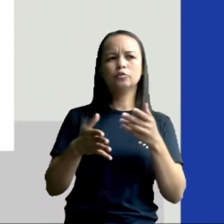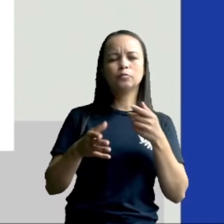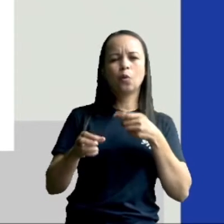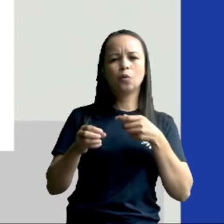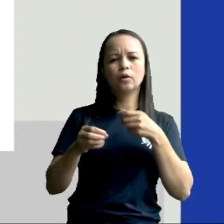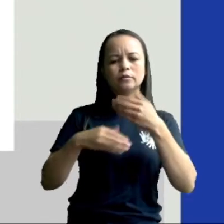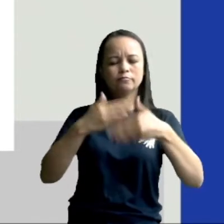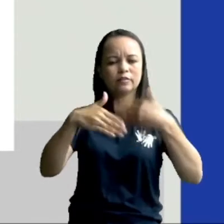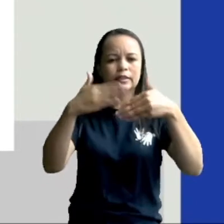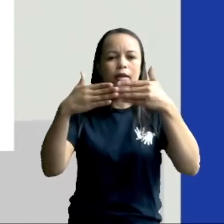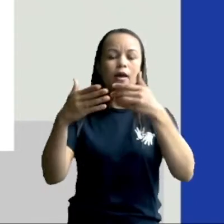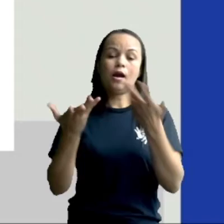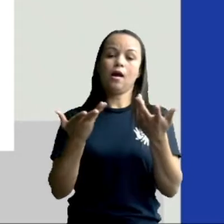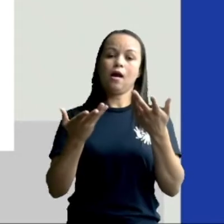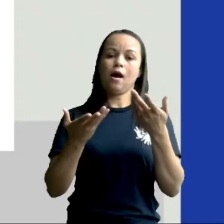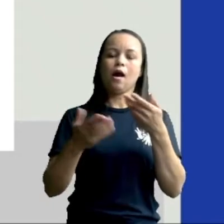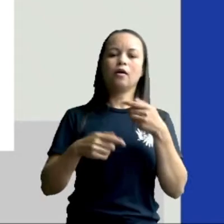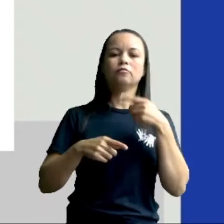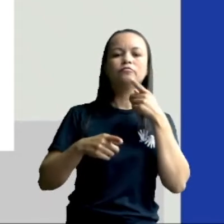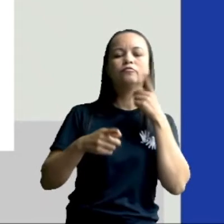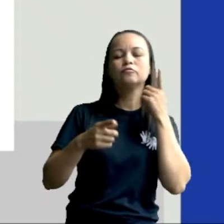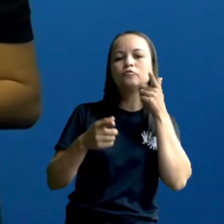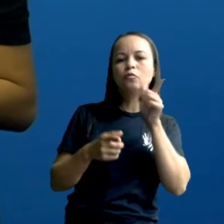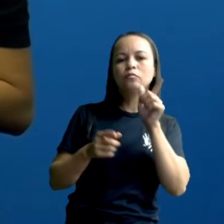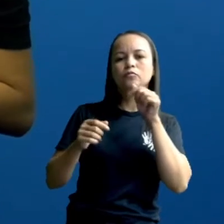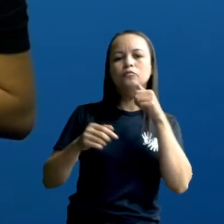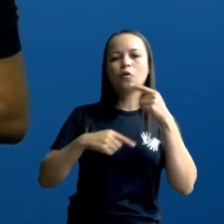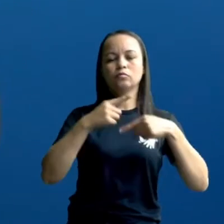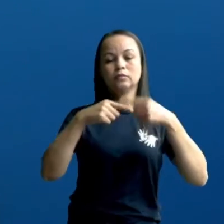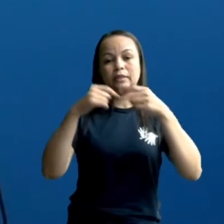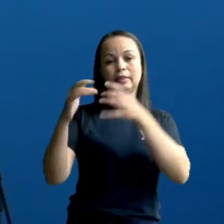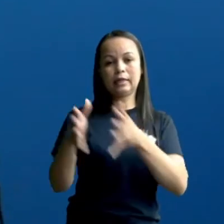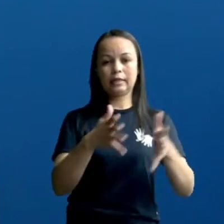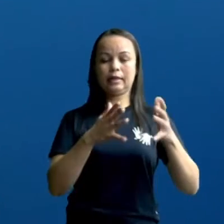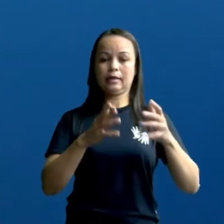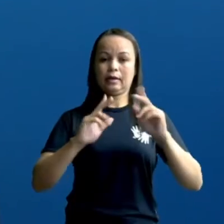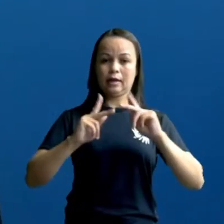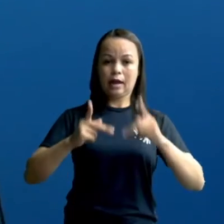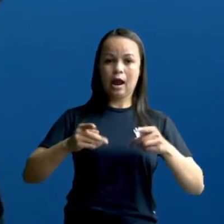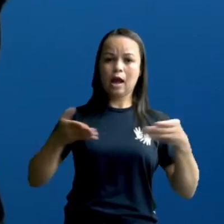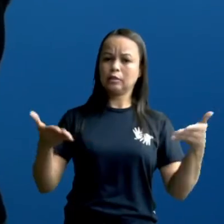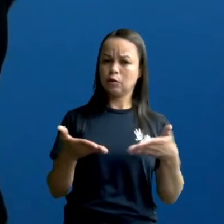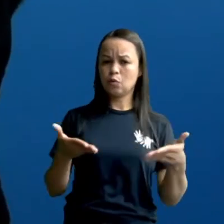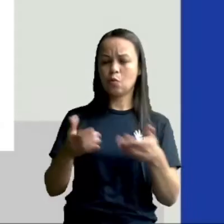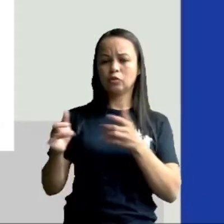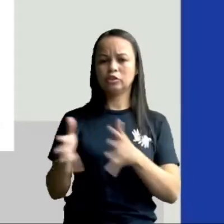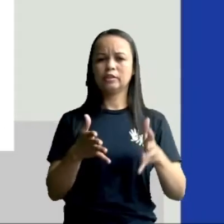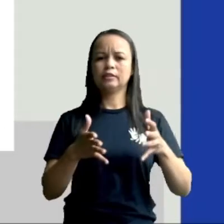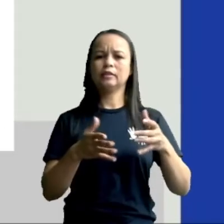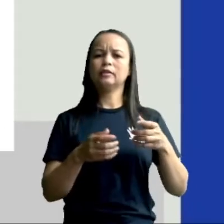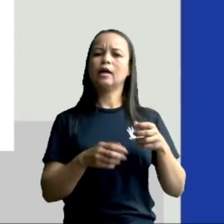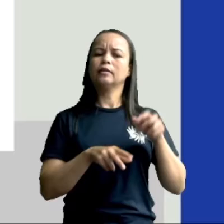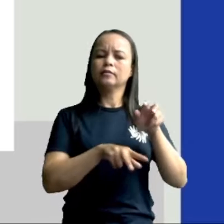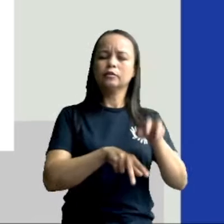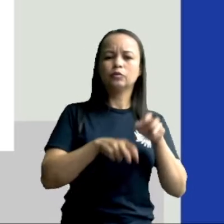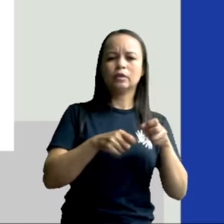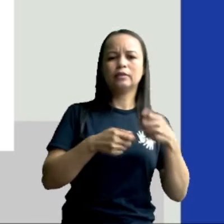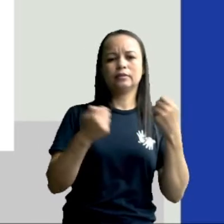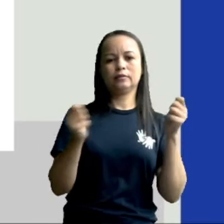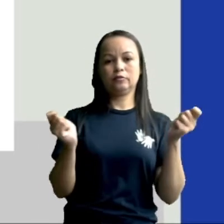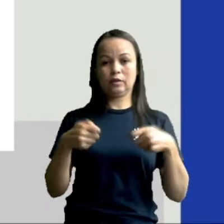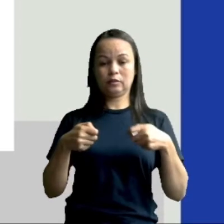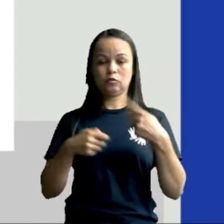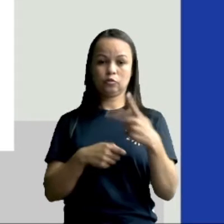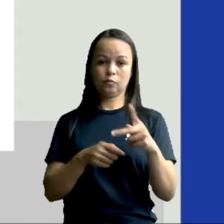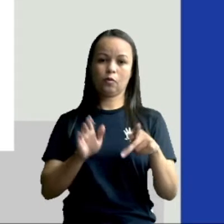população atual, sem comprometer a capacidade das gerações futuras e satisfazem as suas próprias